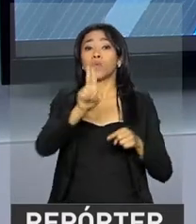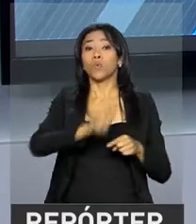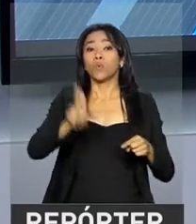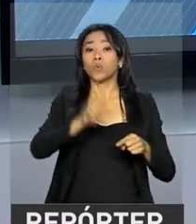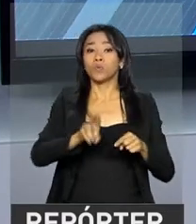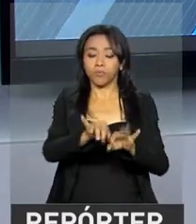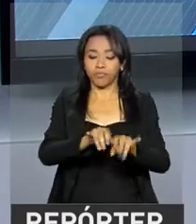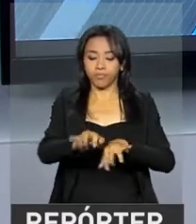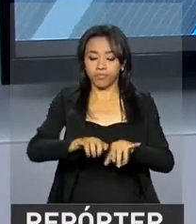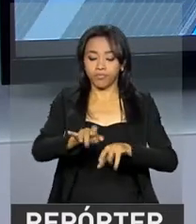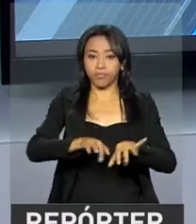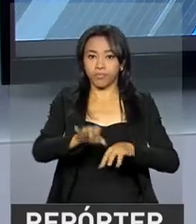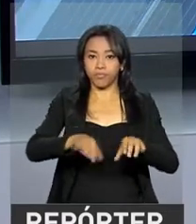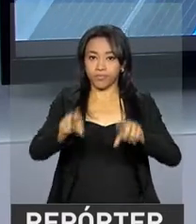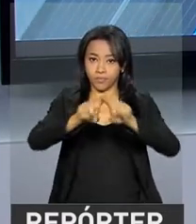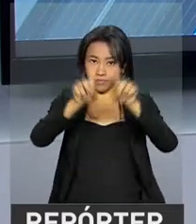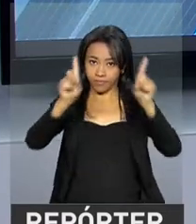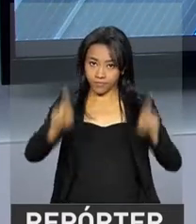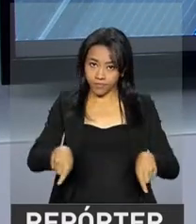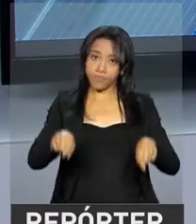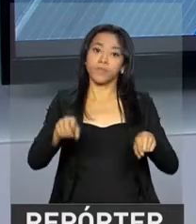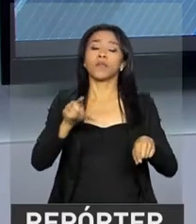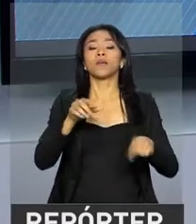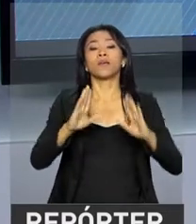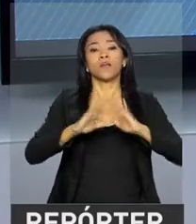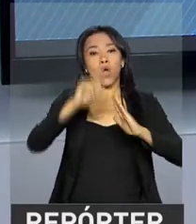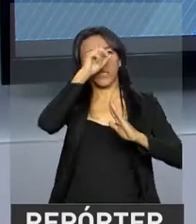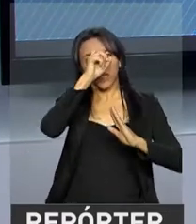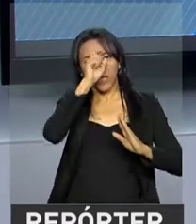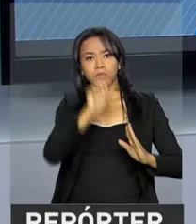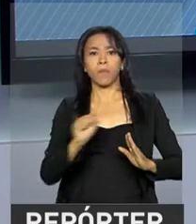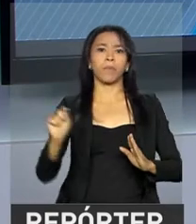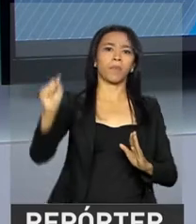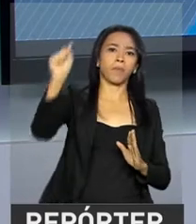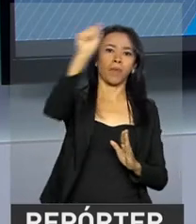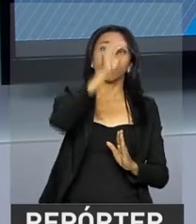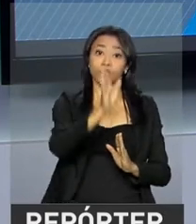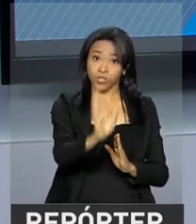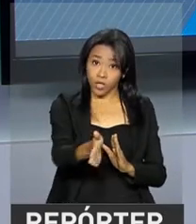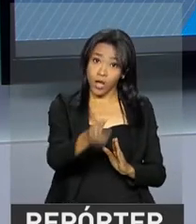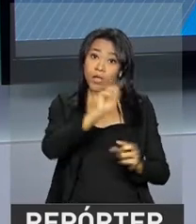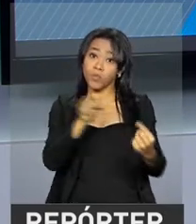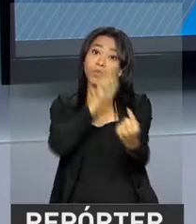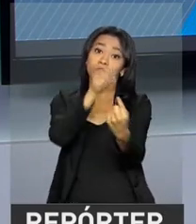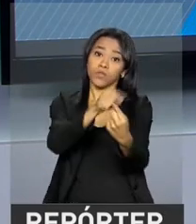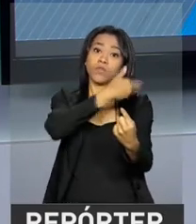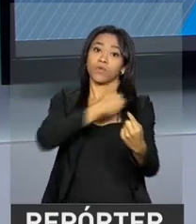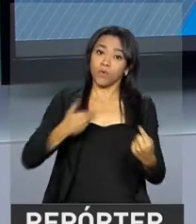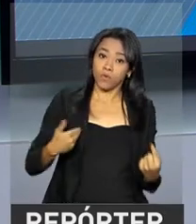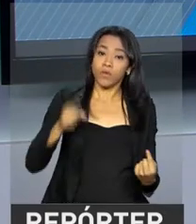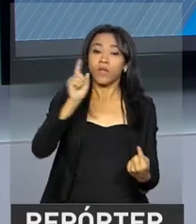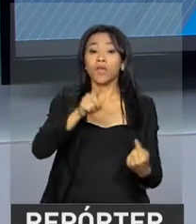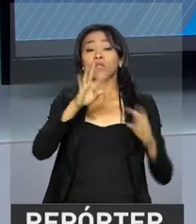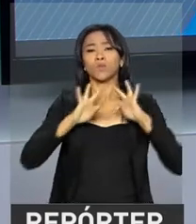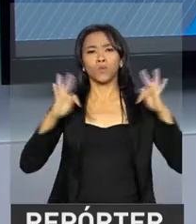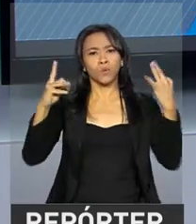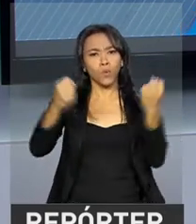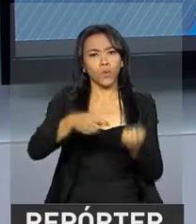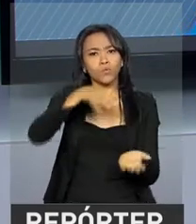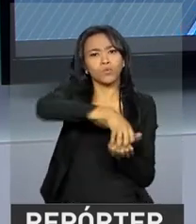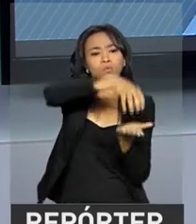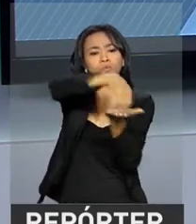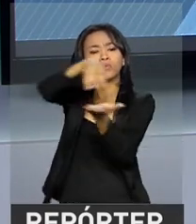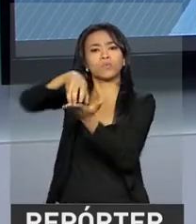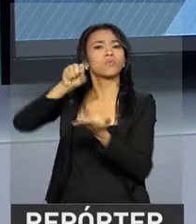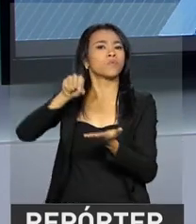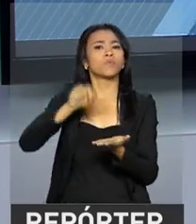já é uma realidade em várias unidades de atendimento pelo país ea meta do governo é que todos os centros básicos